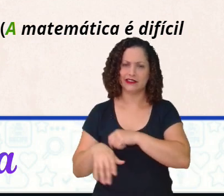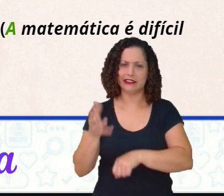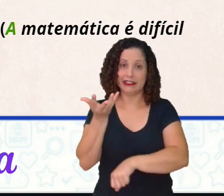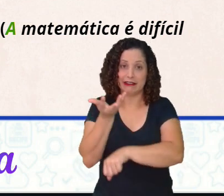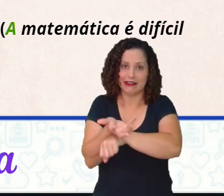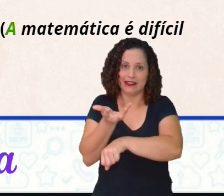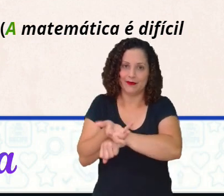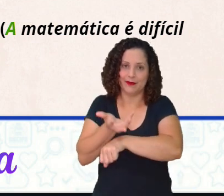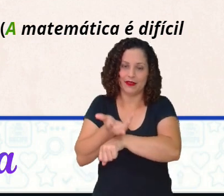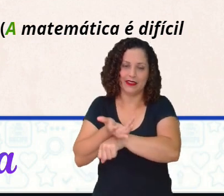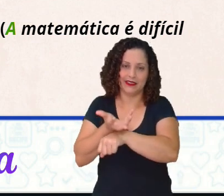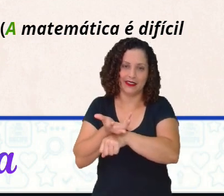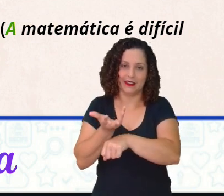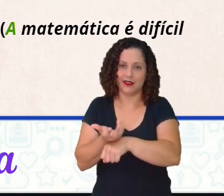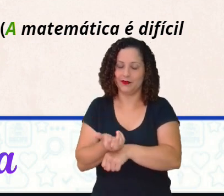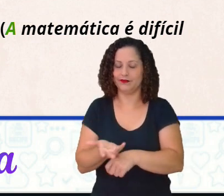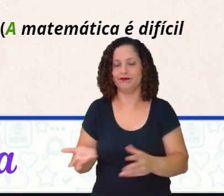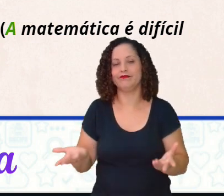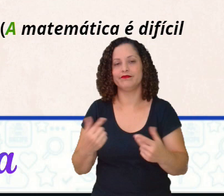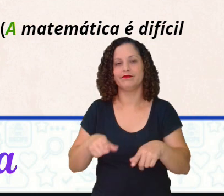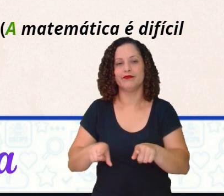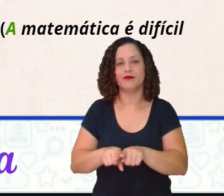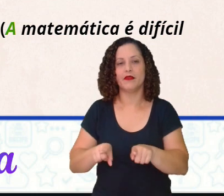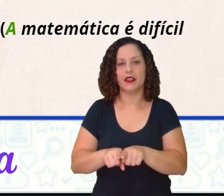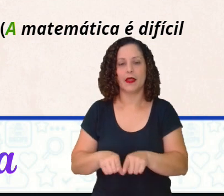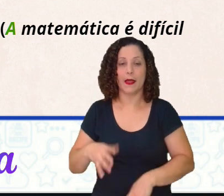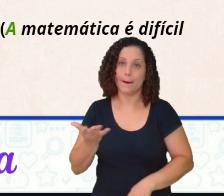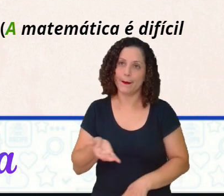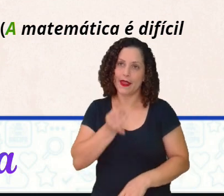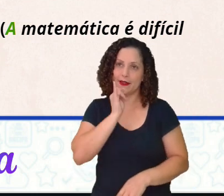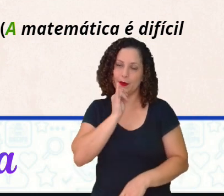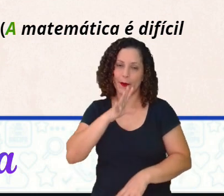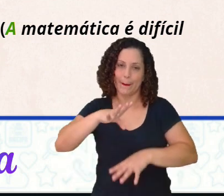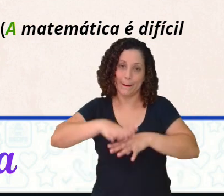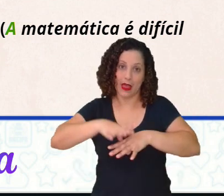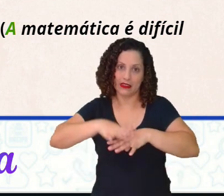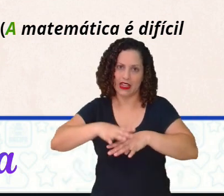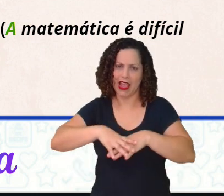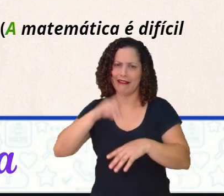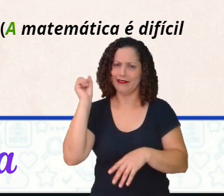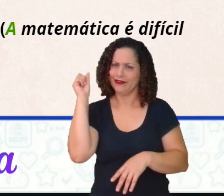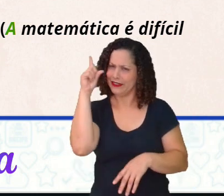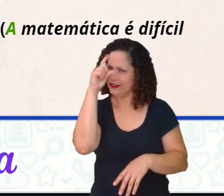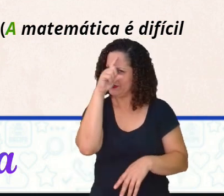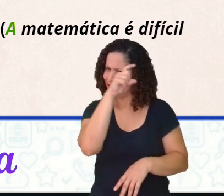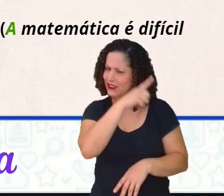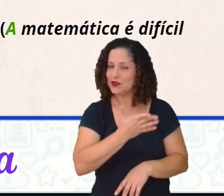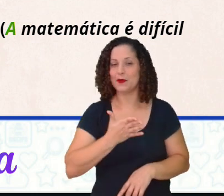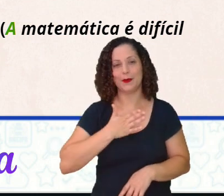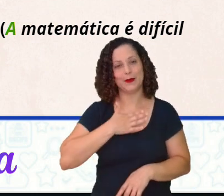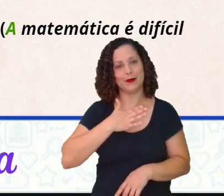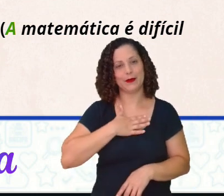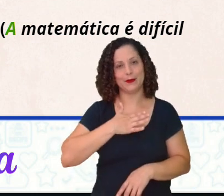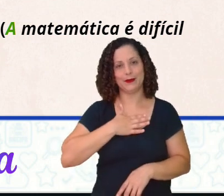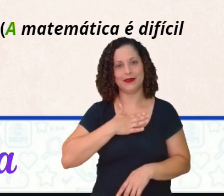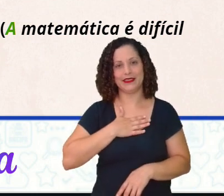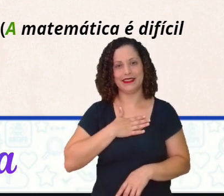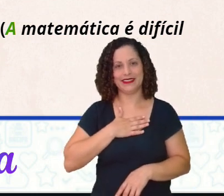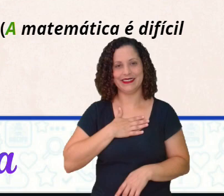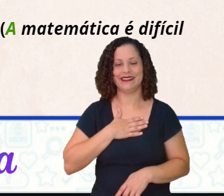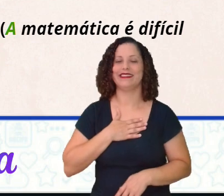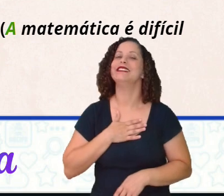is very difficult for me, né? Matemática é muito difícil para mim. É difícil para mim, né? Me